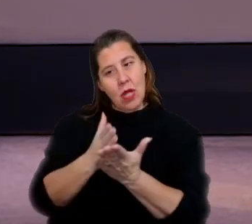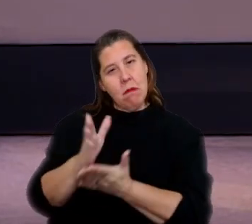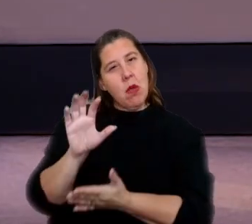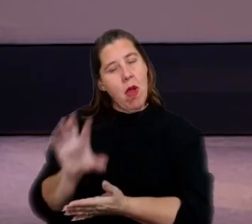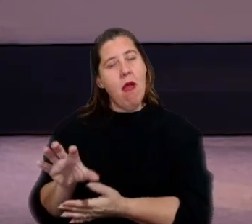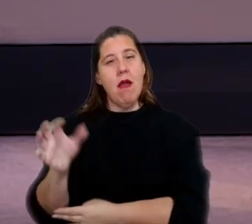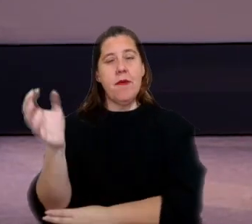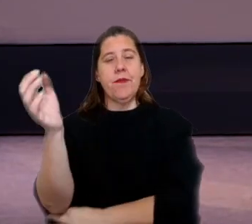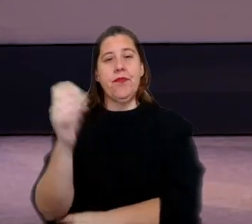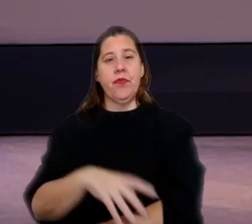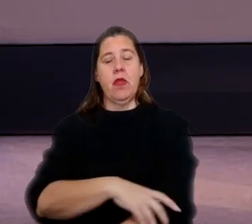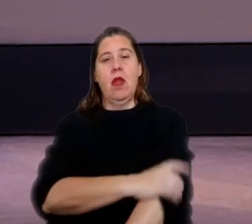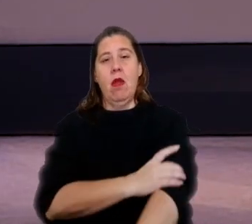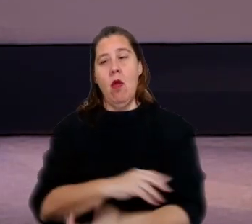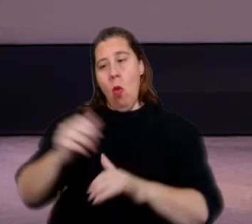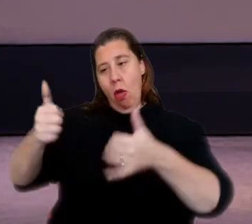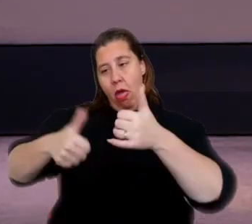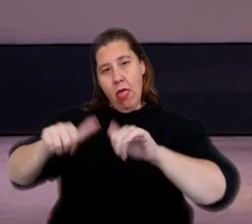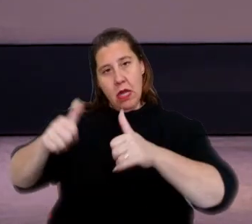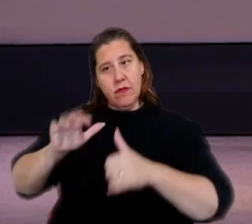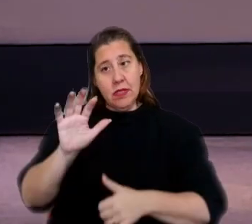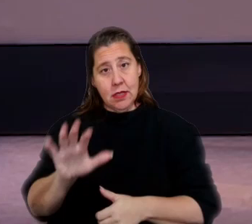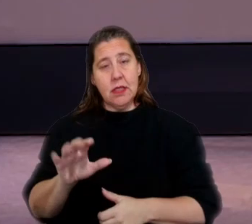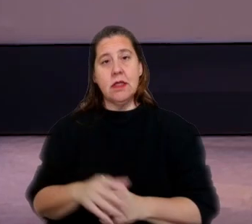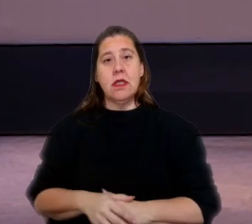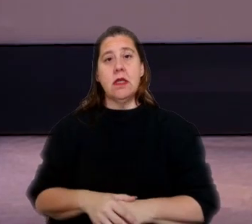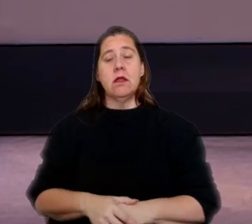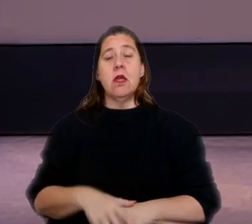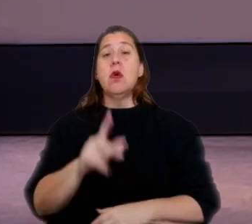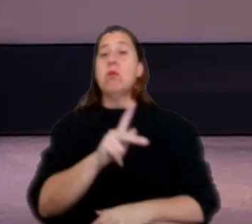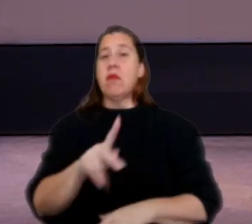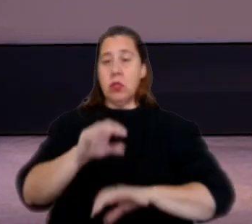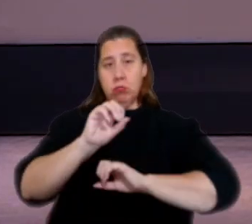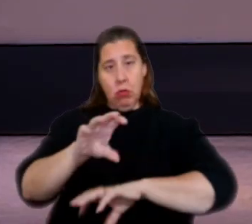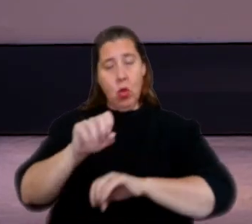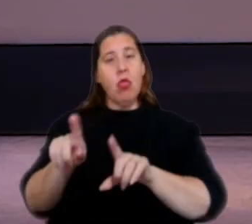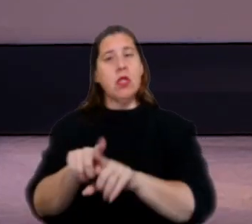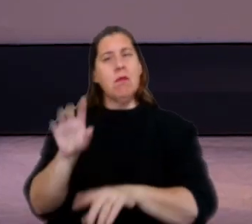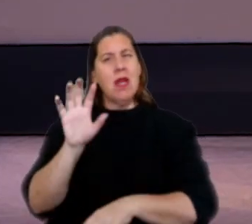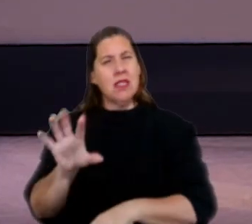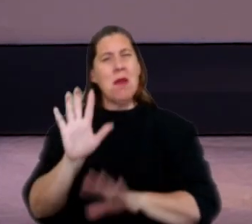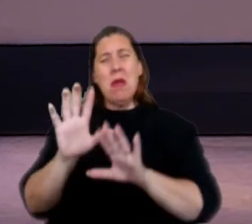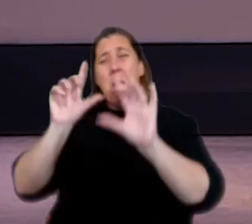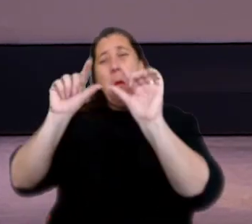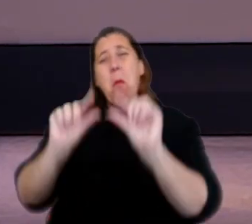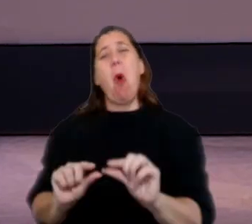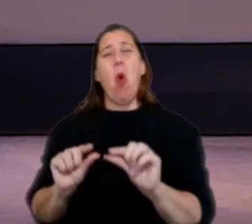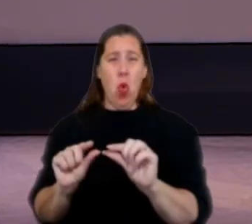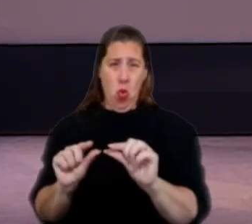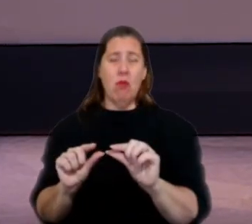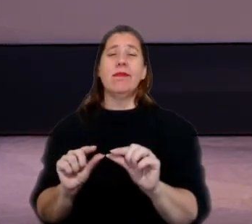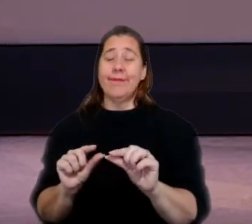Mas eu acho que o caminho é esse, né? Os analistas fazem isso, os educadores também fazem isso, mas ainda é